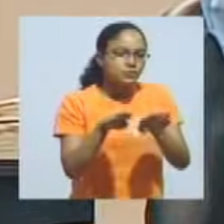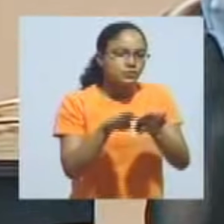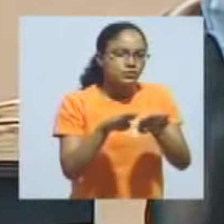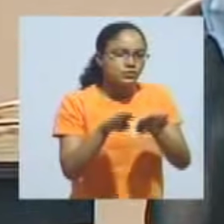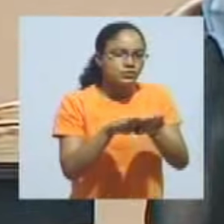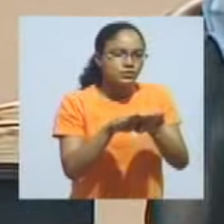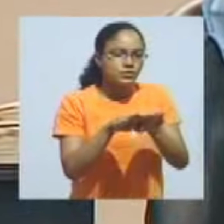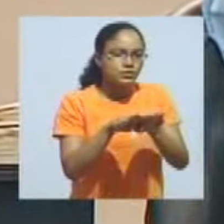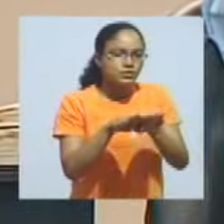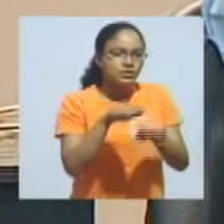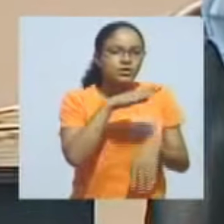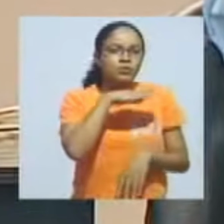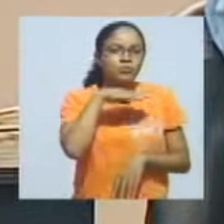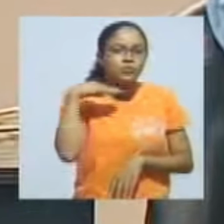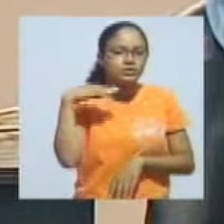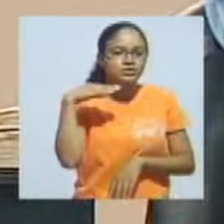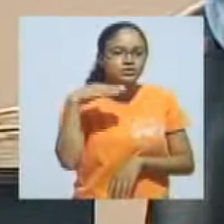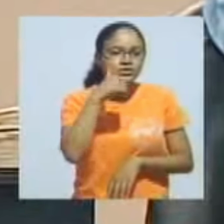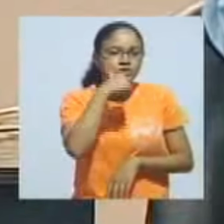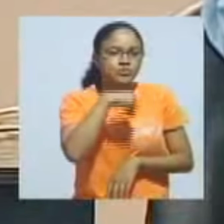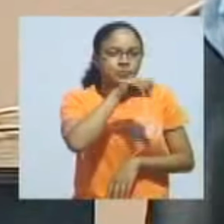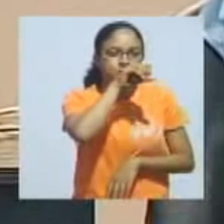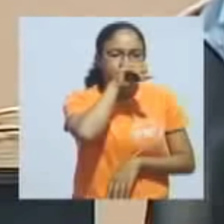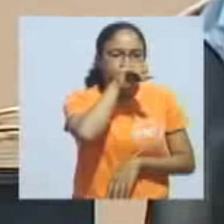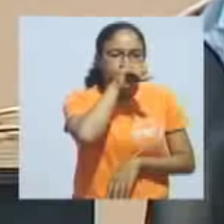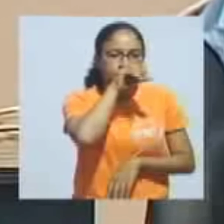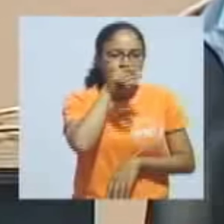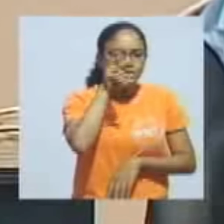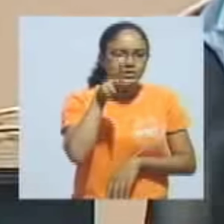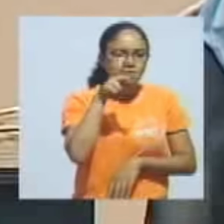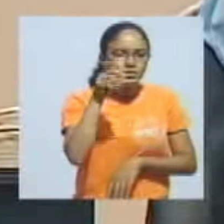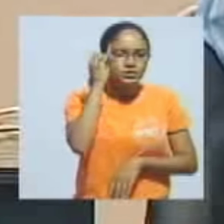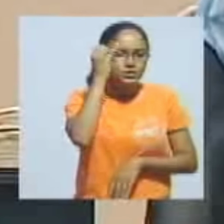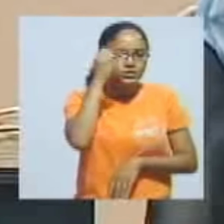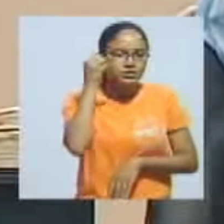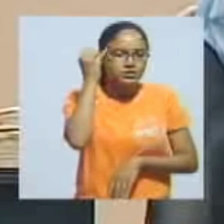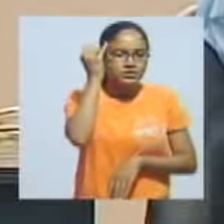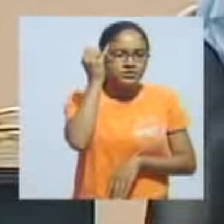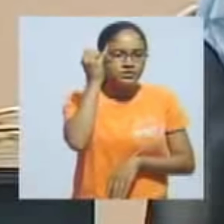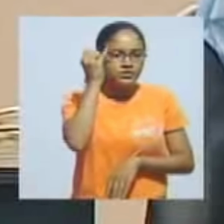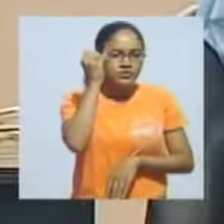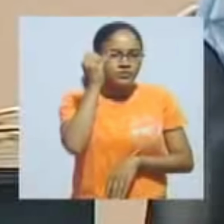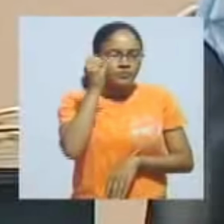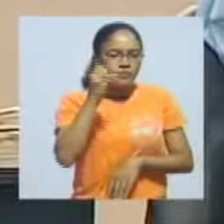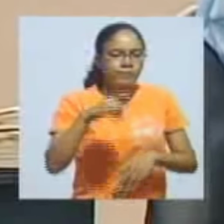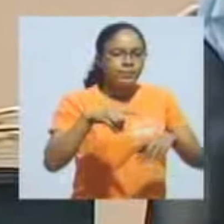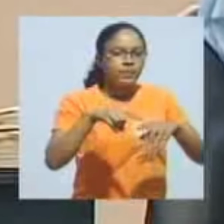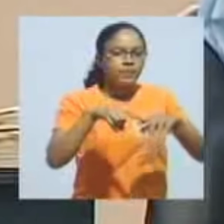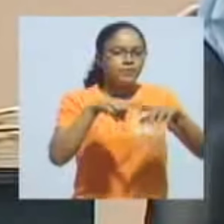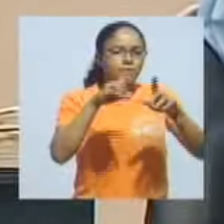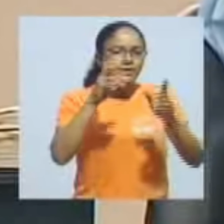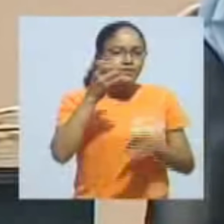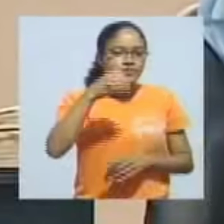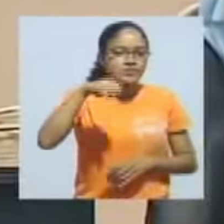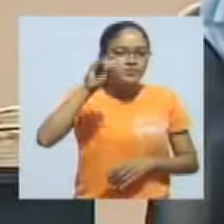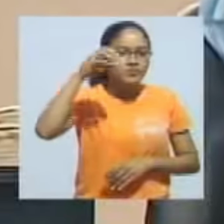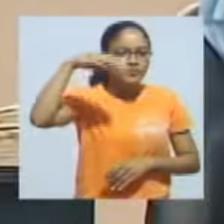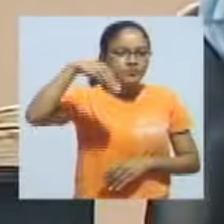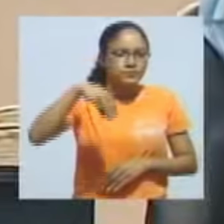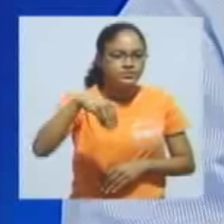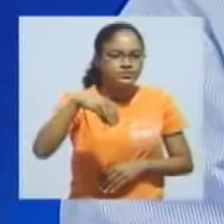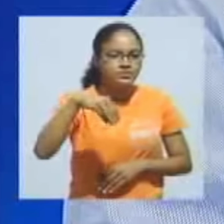padre Jonas, a morte que gera vida, a morte do meu pai, que temos